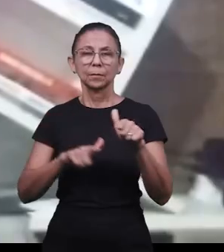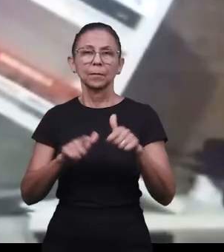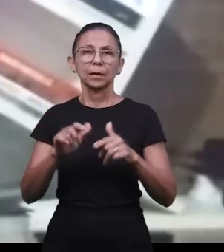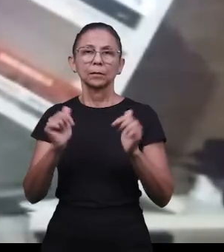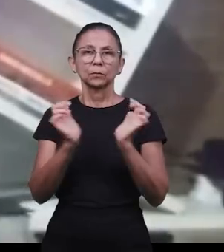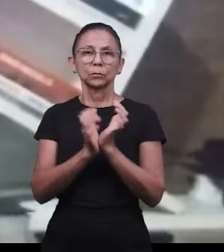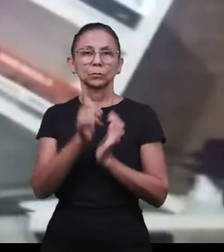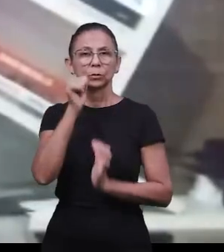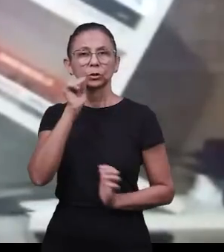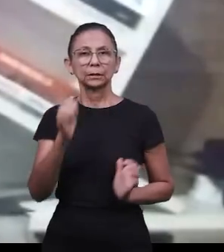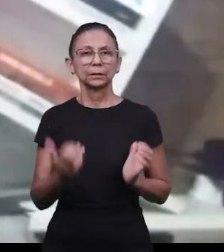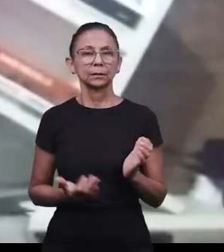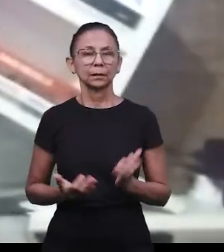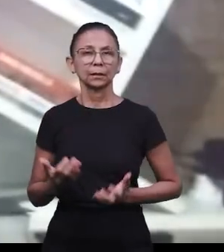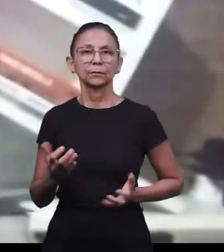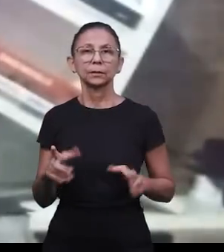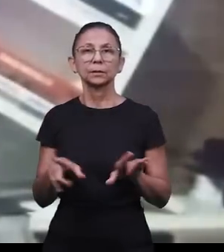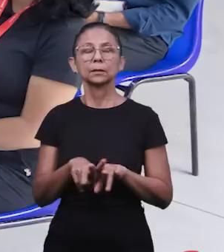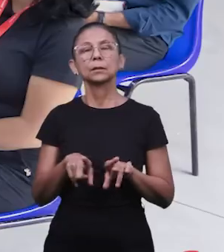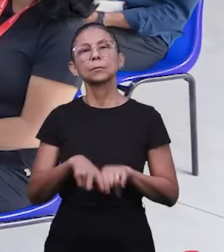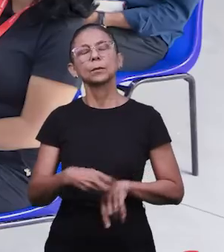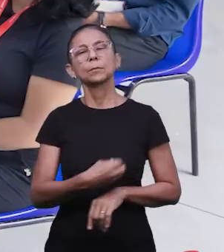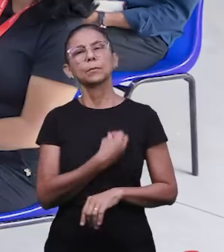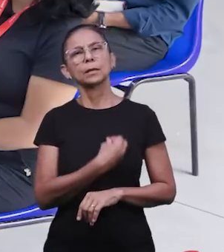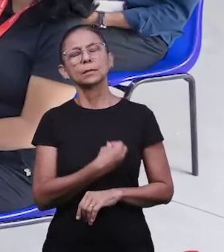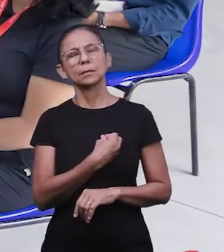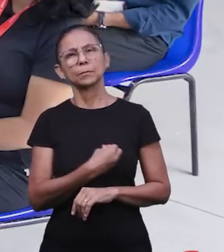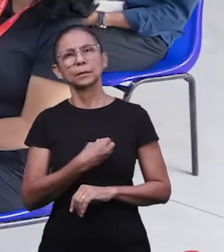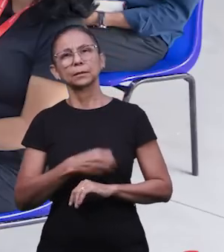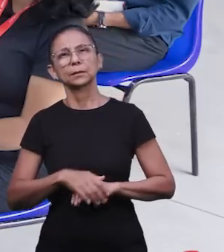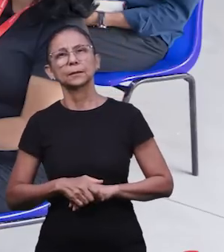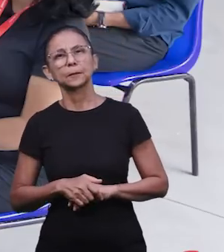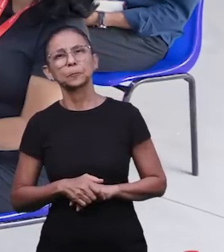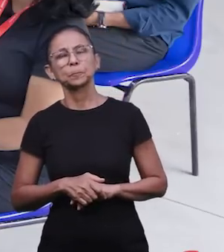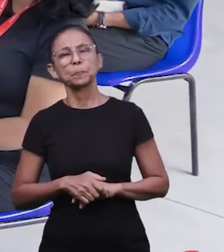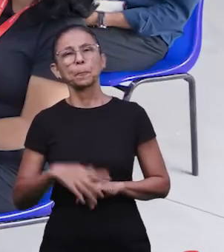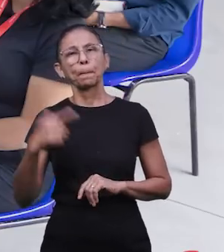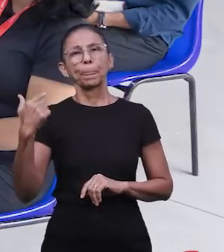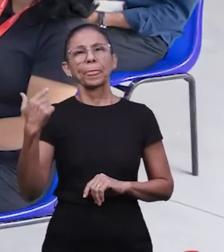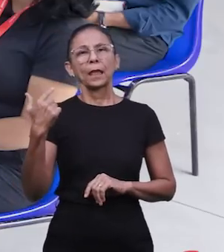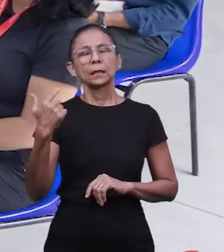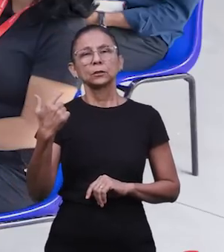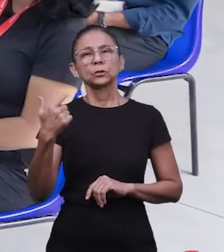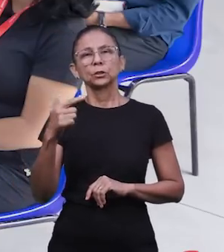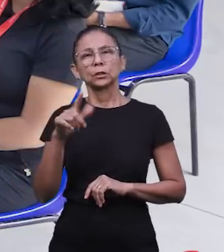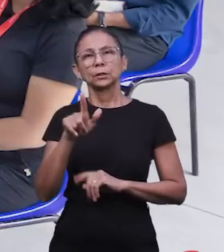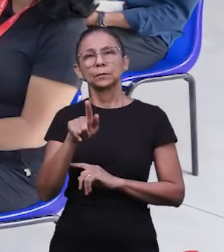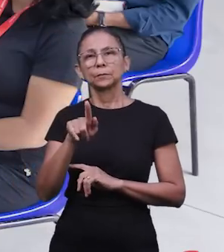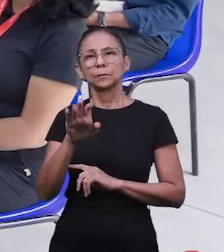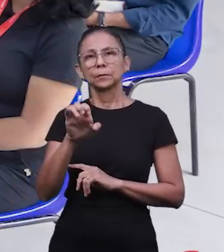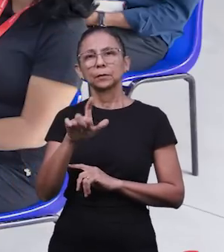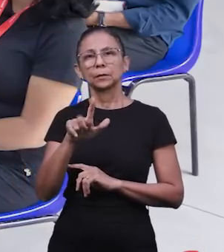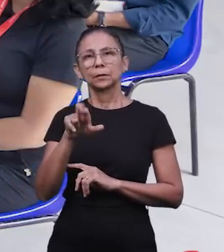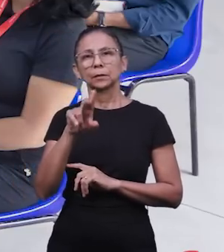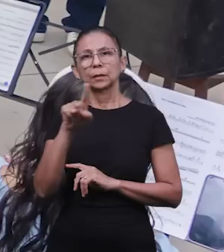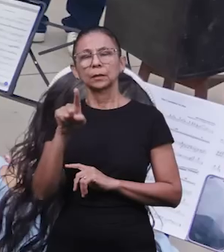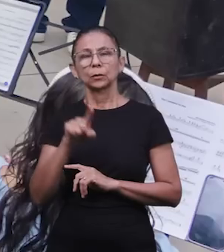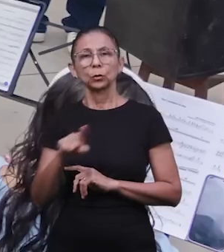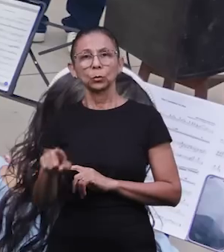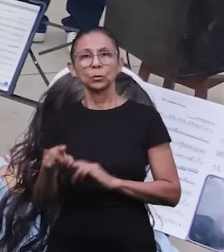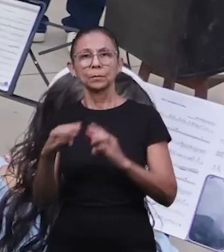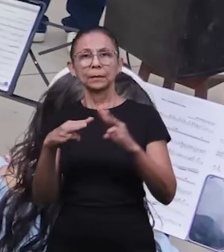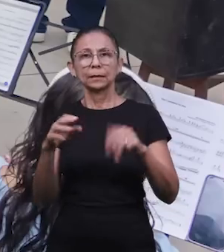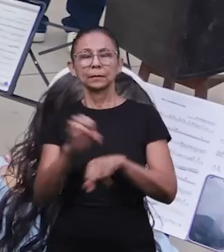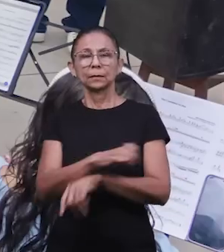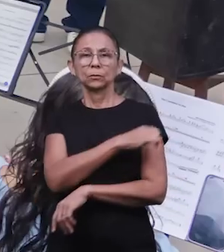nós tivemos a participação dos nossos irmãos ali no Manaim de Queluz, no seminário de principiantes e jovens nos dias 18